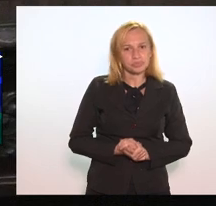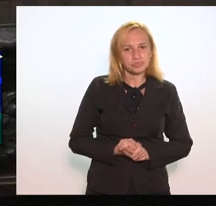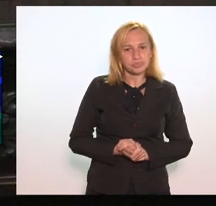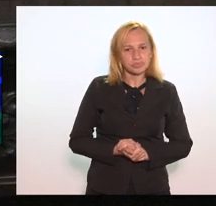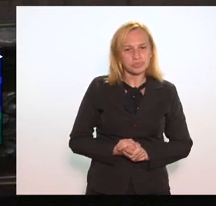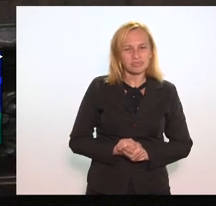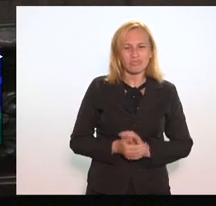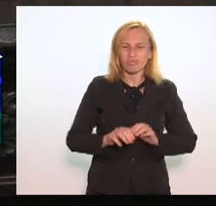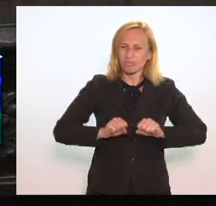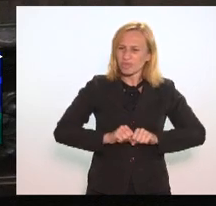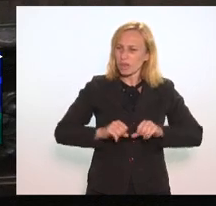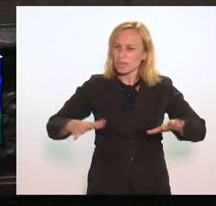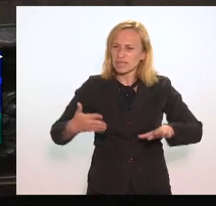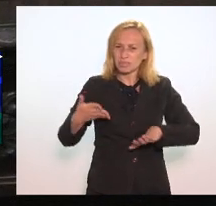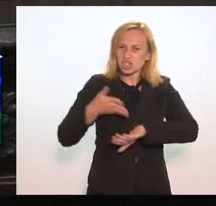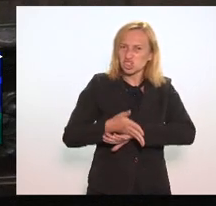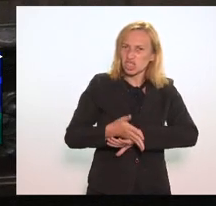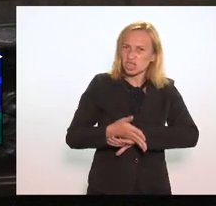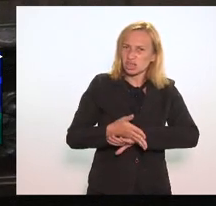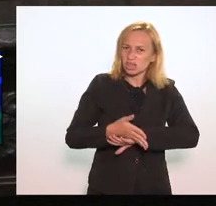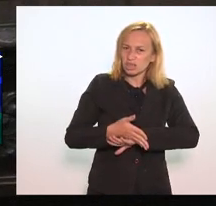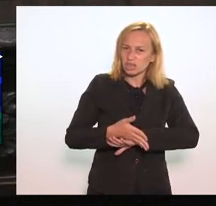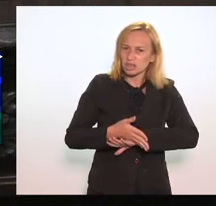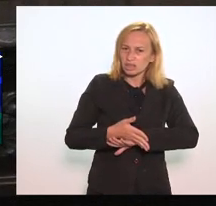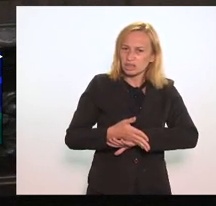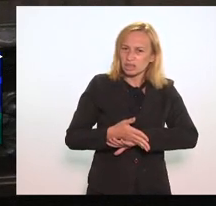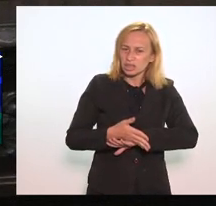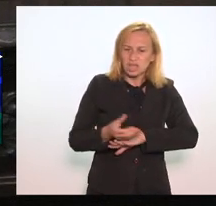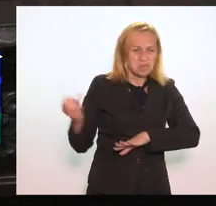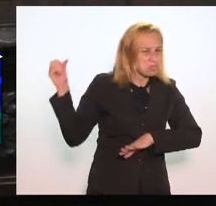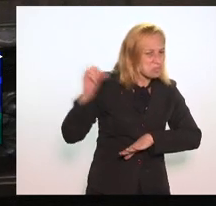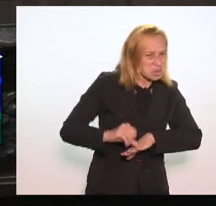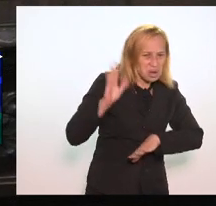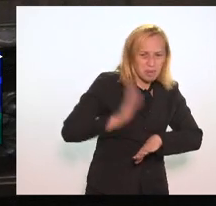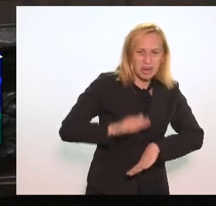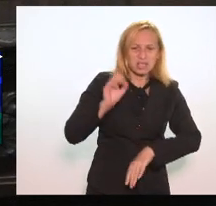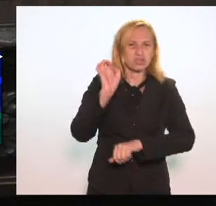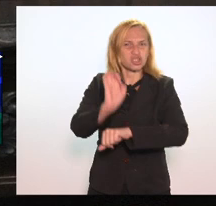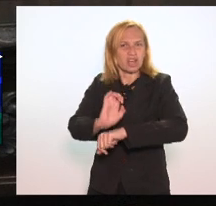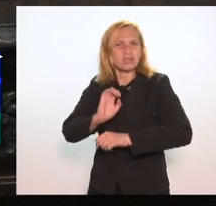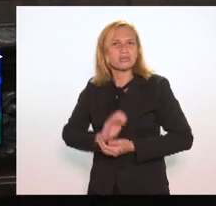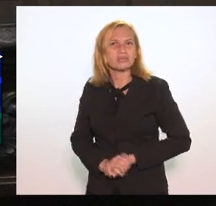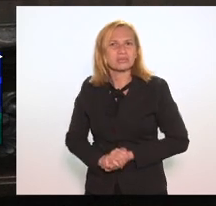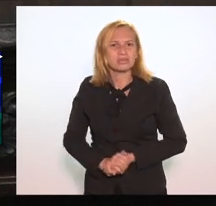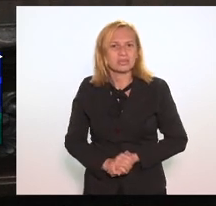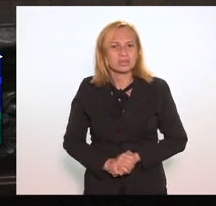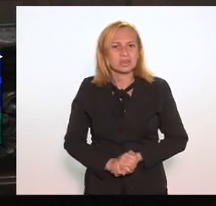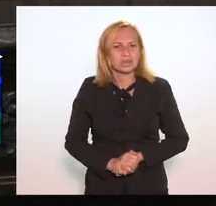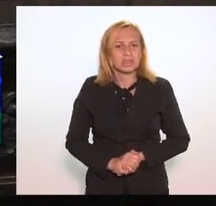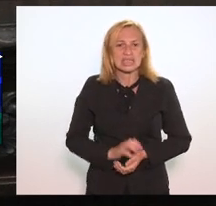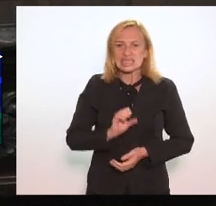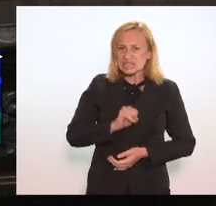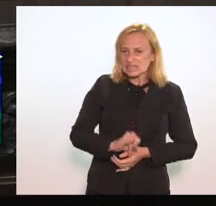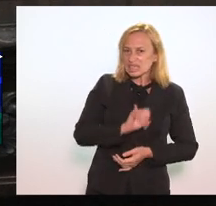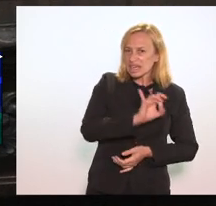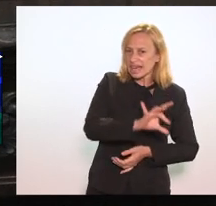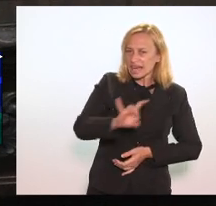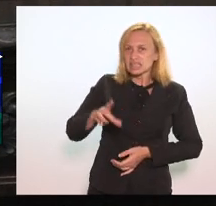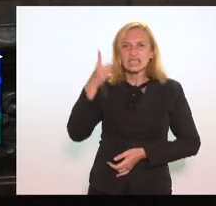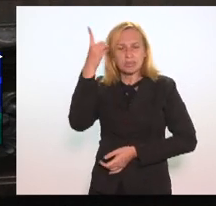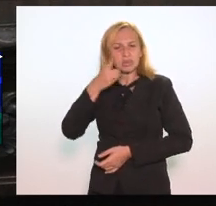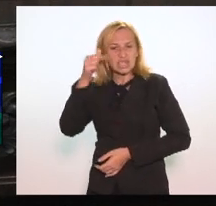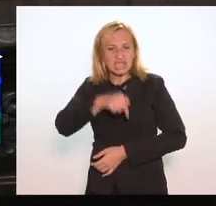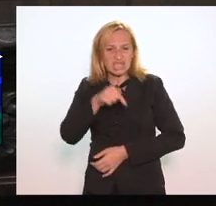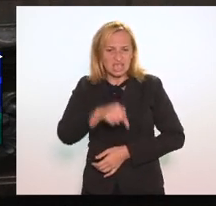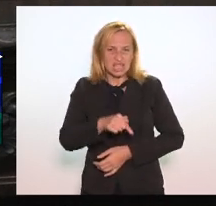é bem essa pandemia o e quebra mais ainda o estado e se cada político aqui